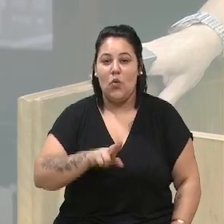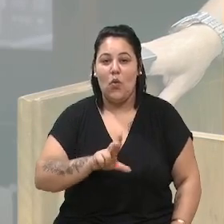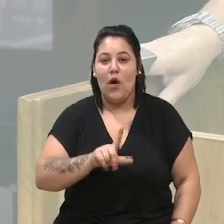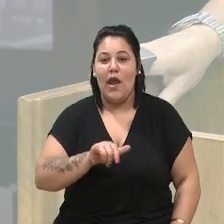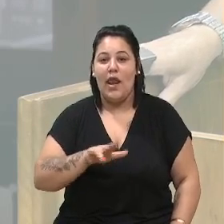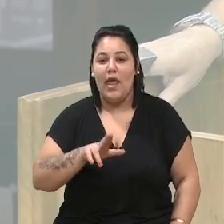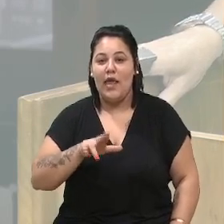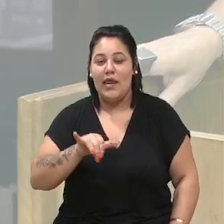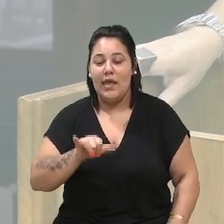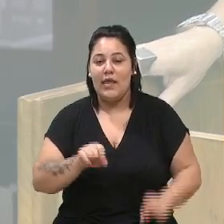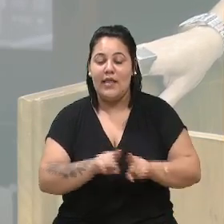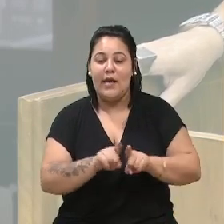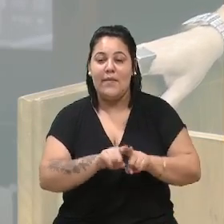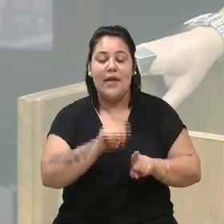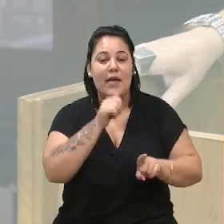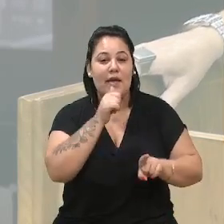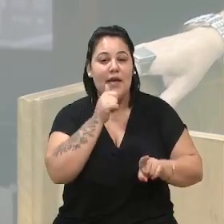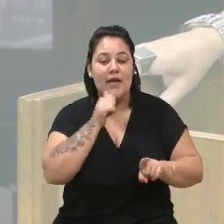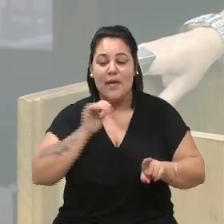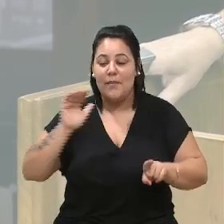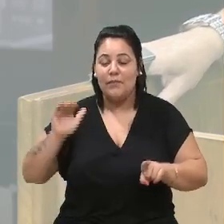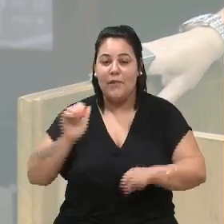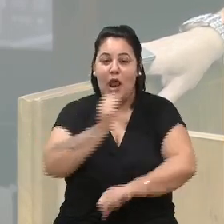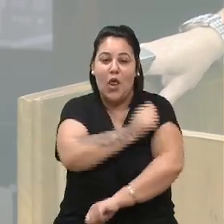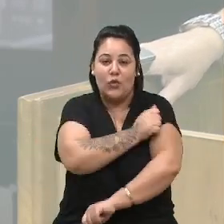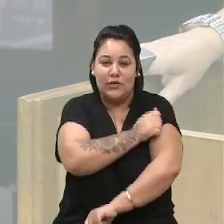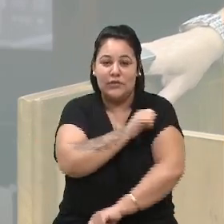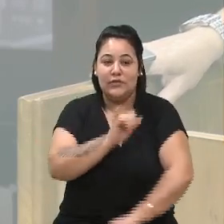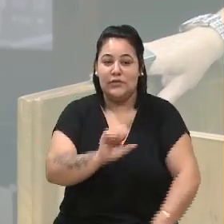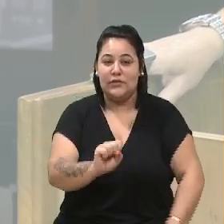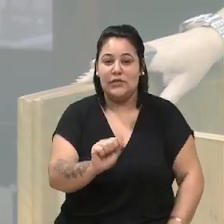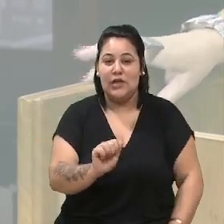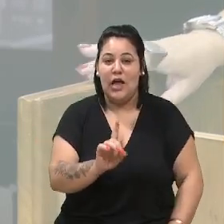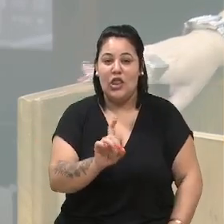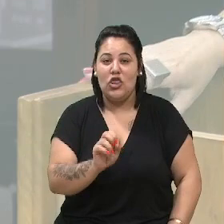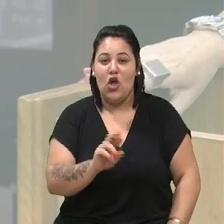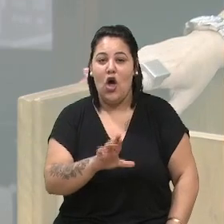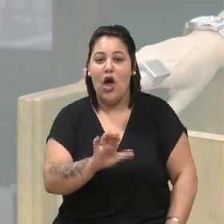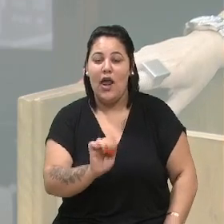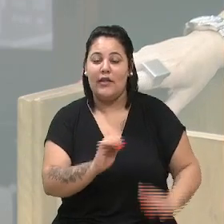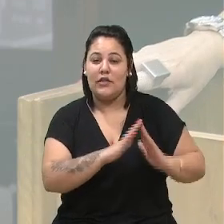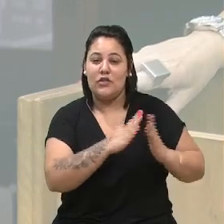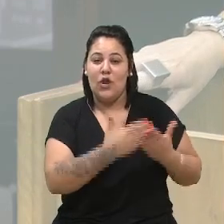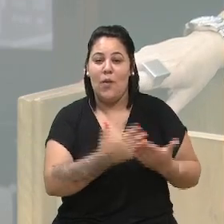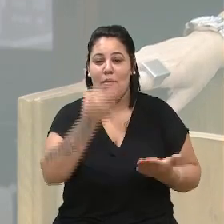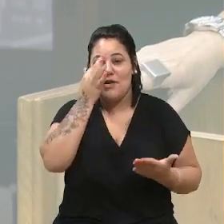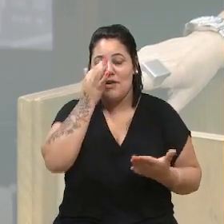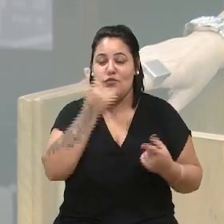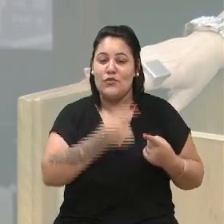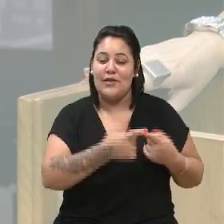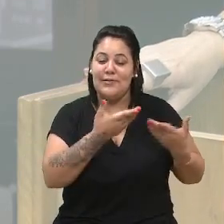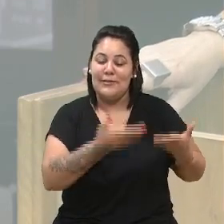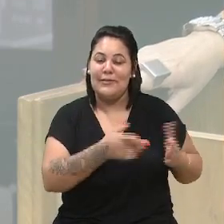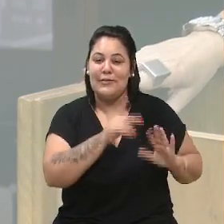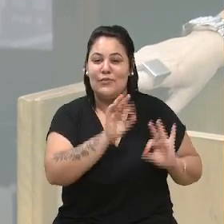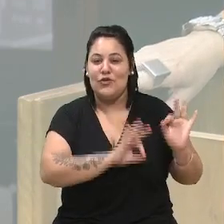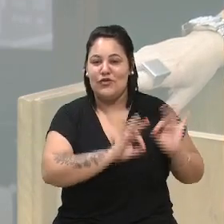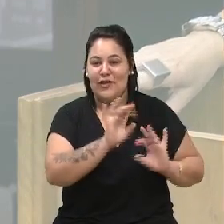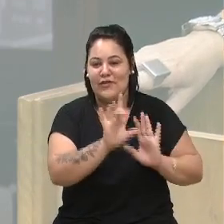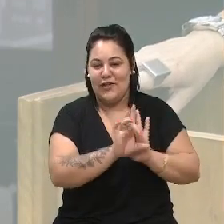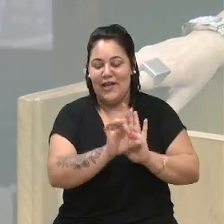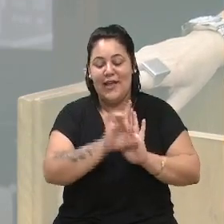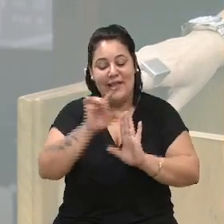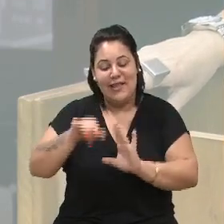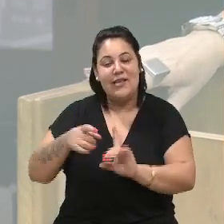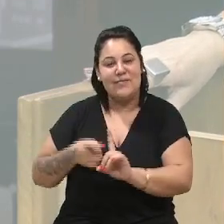escola, que estão aqui presentes em função desse projeto de lei que nesse mês,